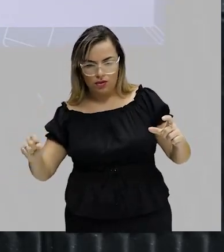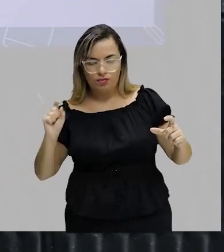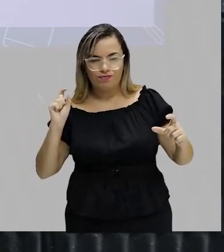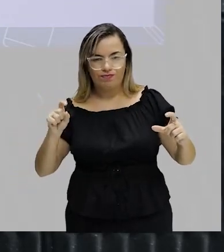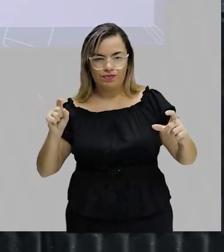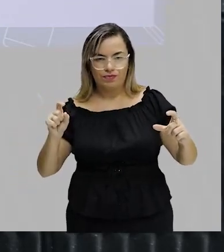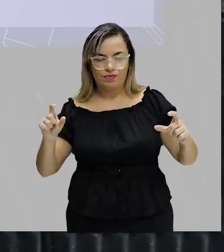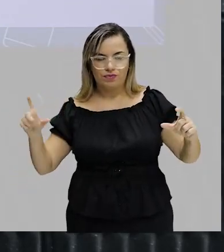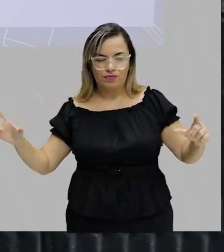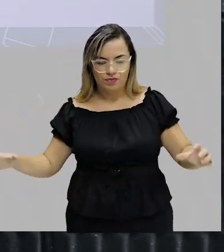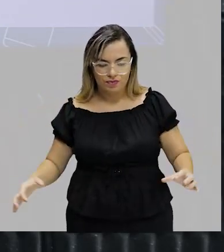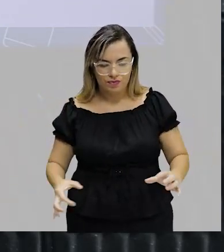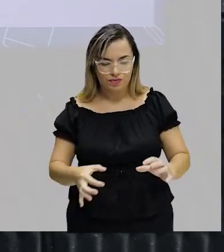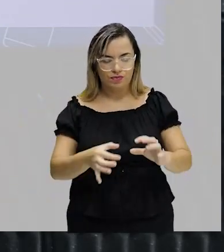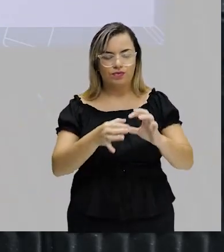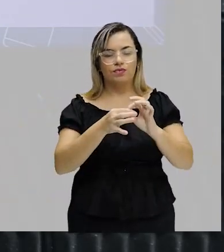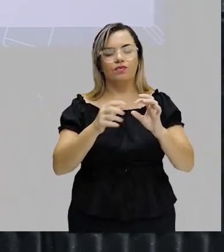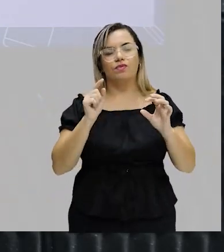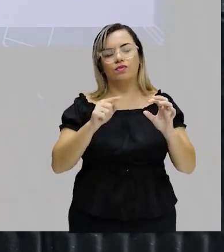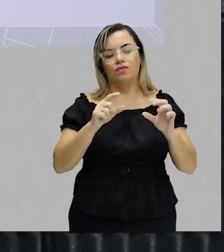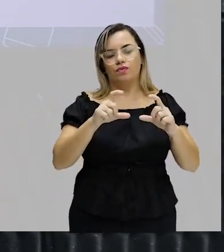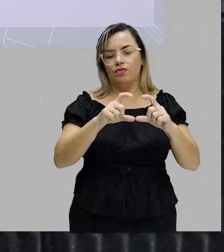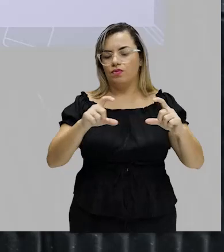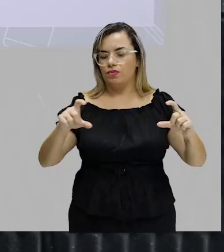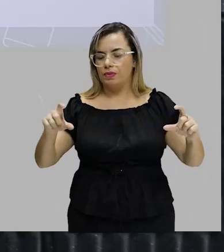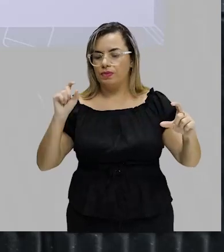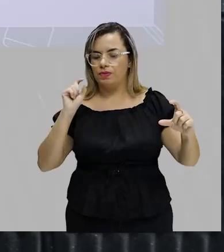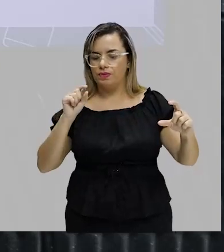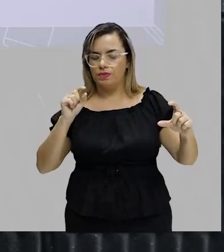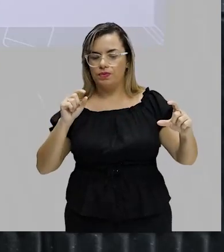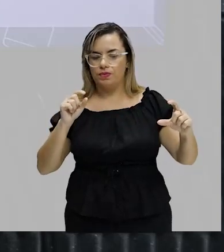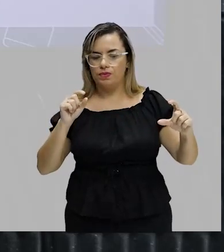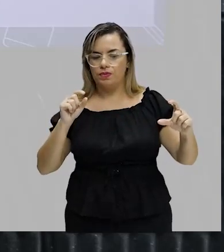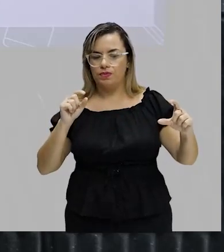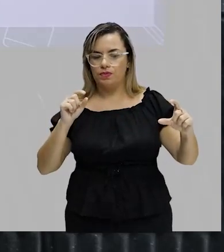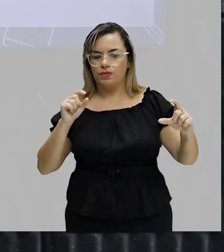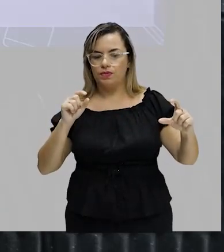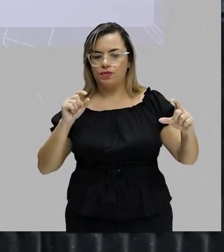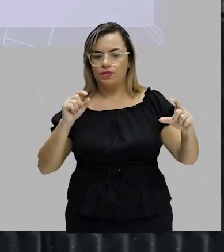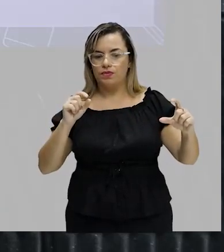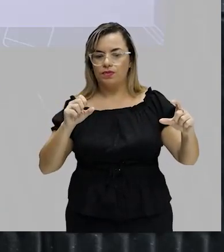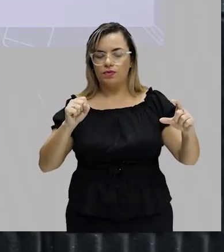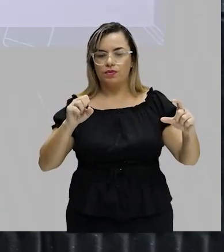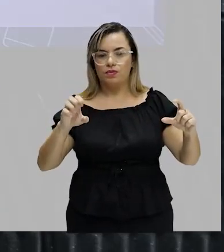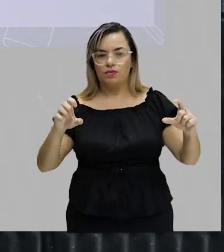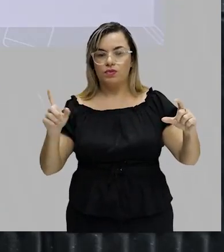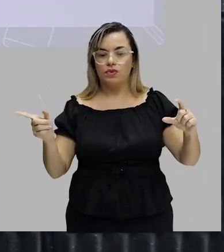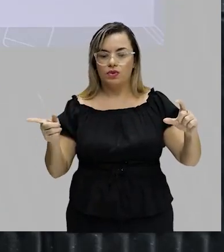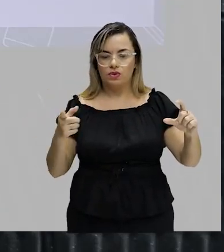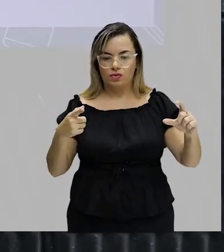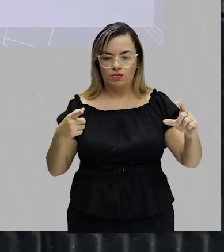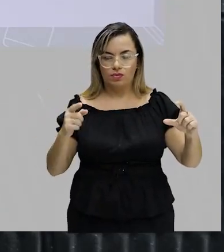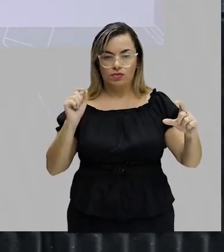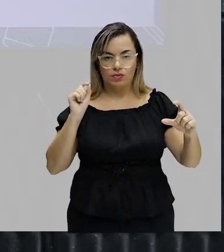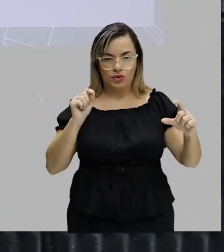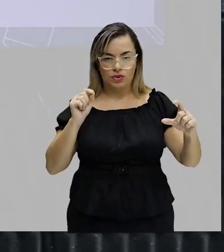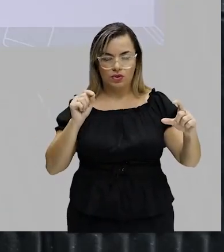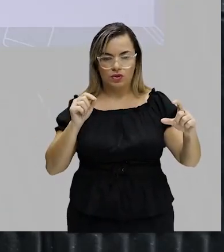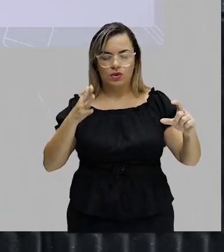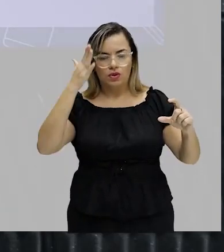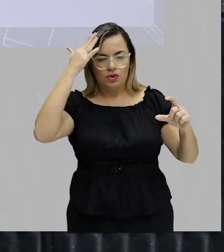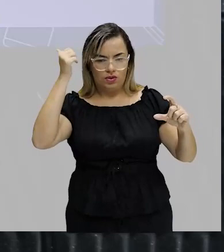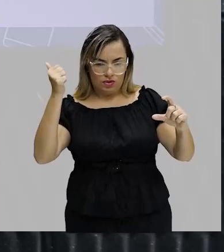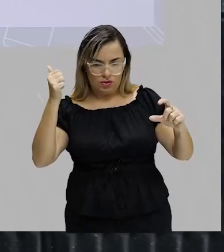a uma outra situação, a uma outra condição. Tá? Então, se eu soubesse, essa seria a condição, que você